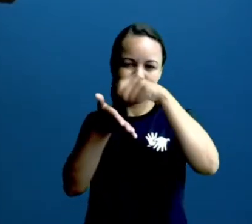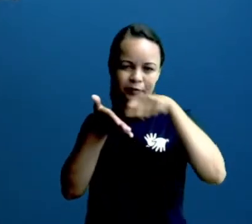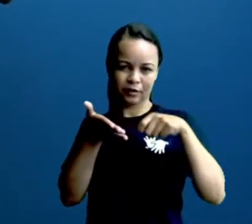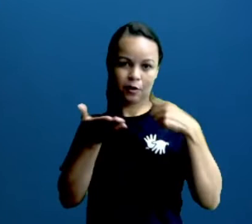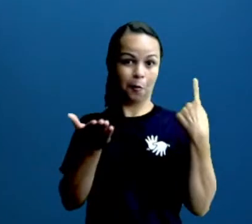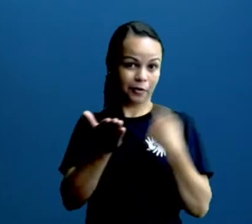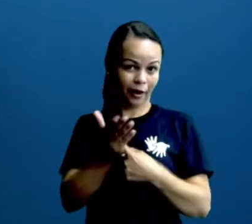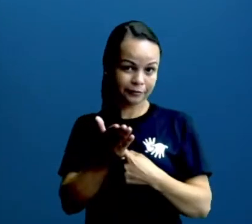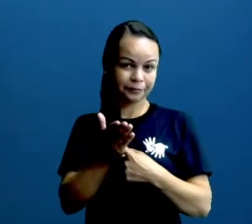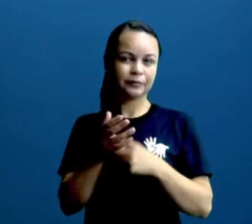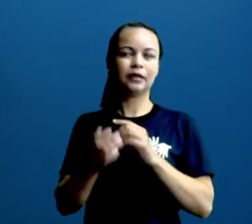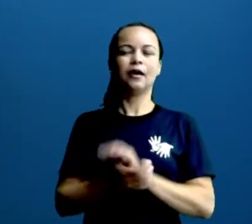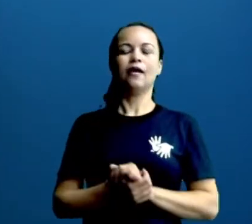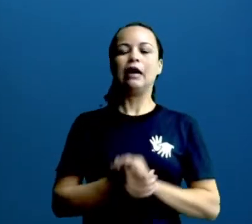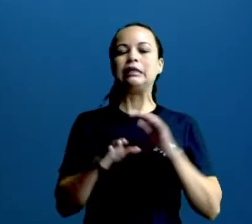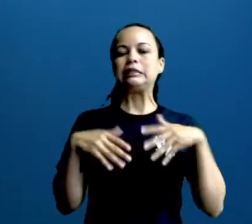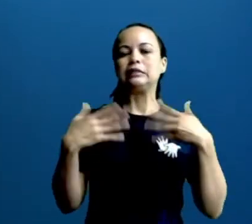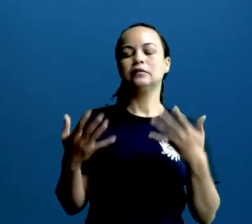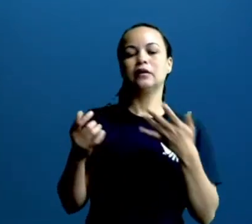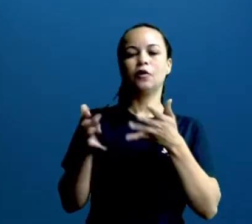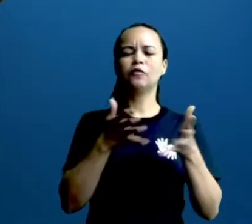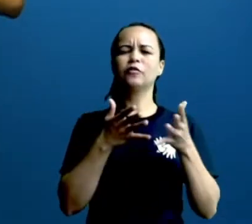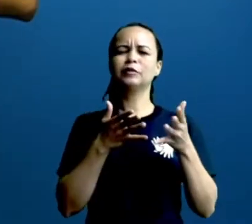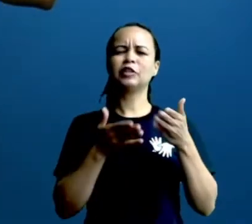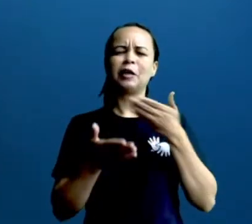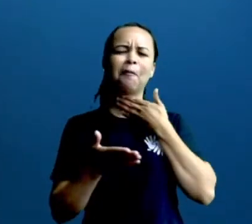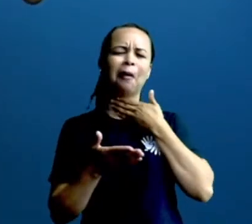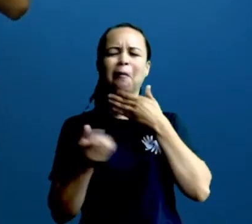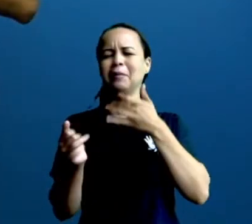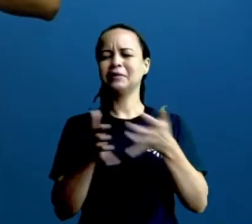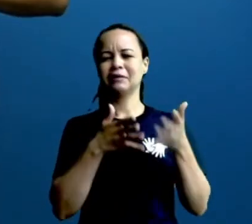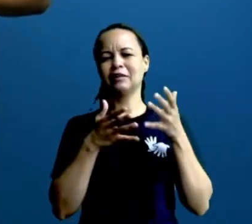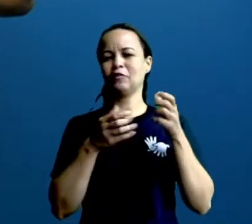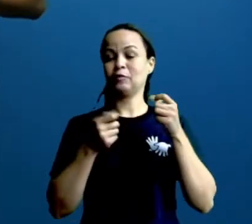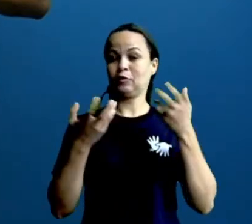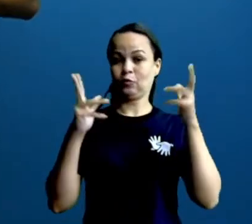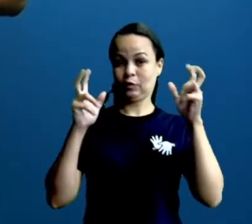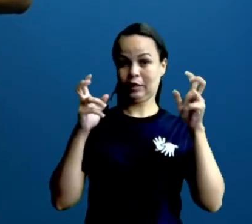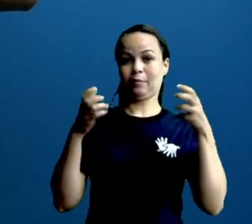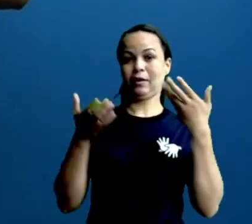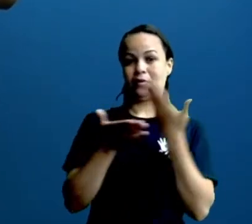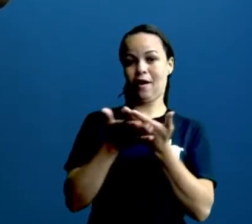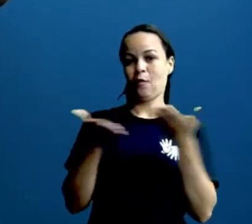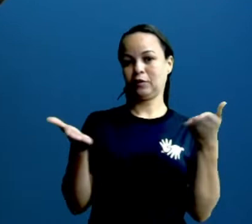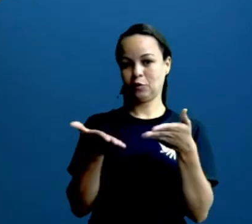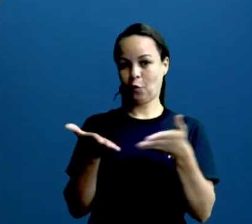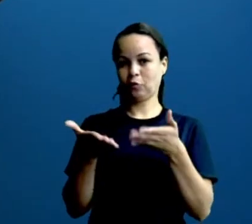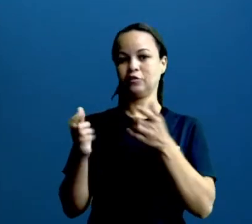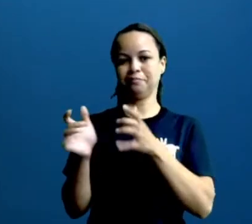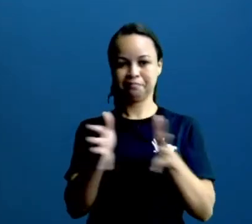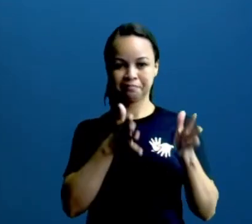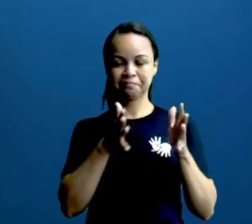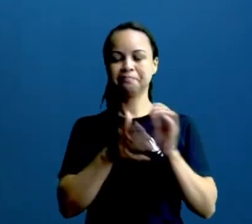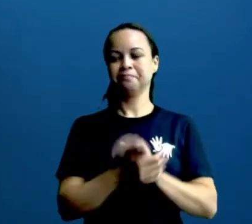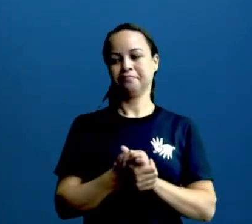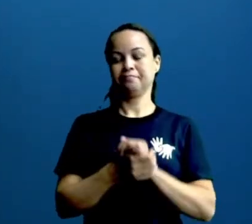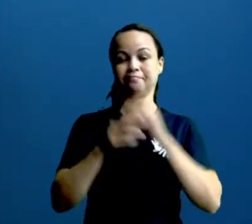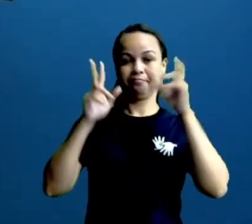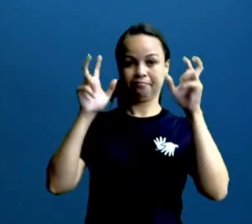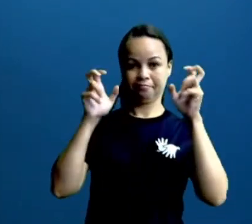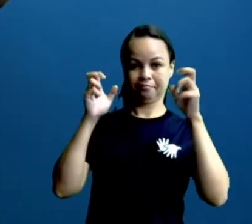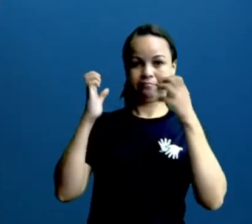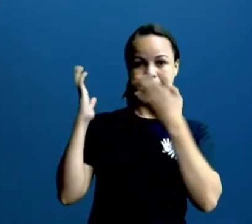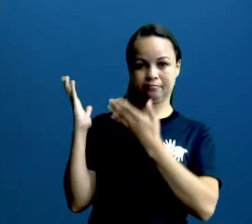Combinado? Então, amores, vamos deixar de papo e vamos saber qual é o tema da aula de hoje? Vamos lá? Tema é esse,